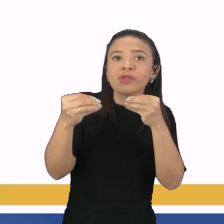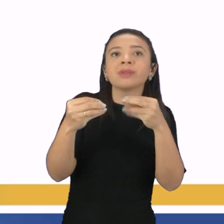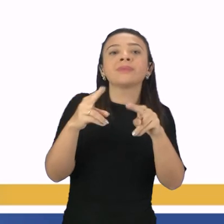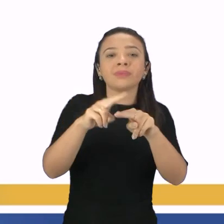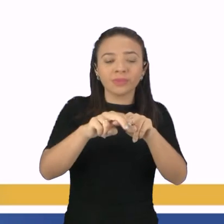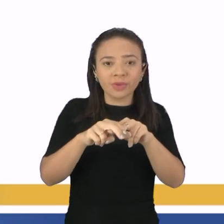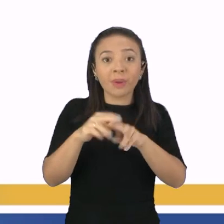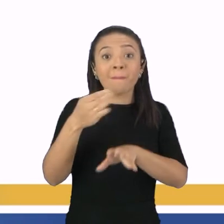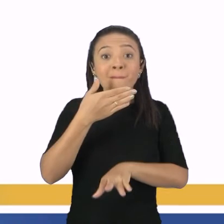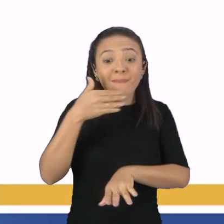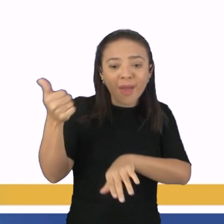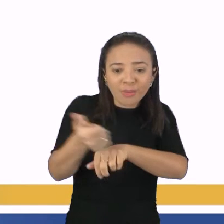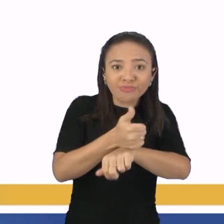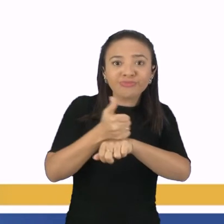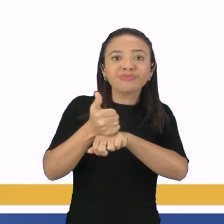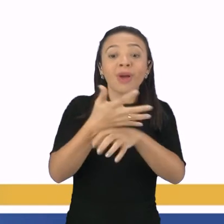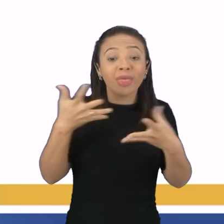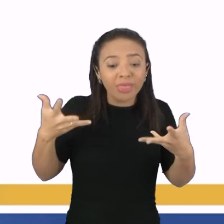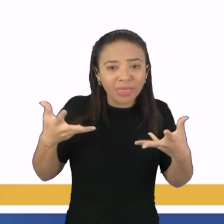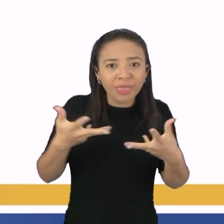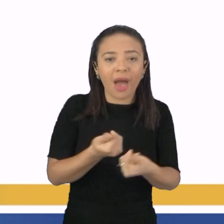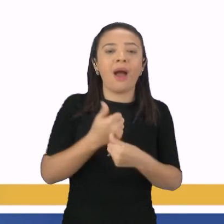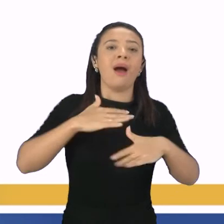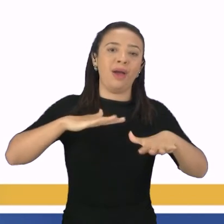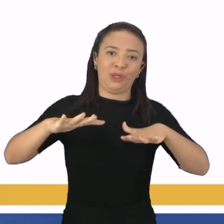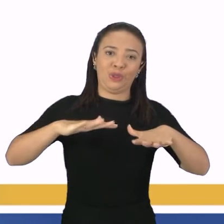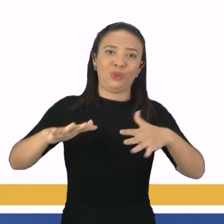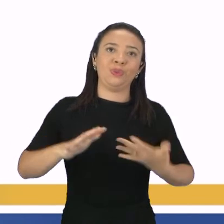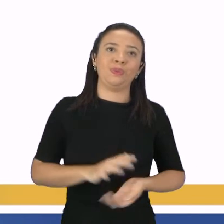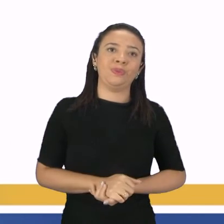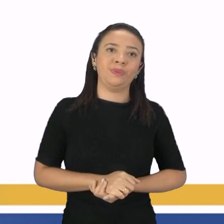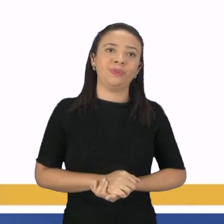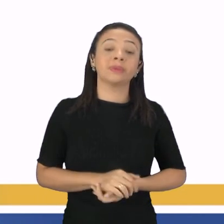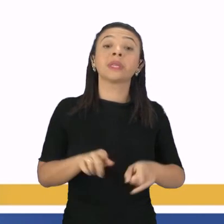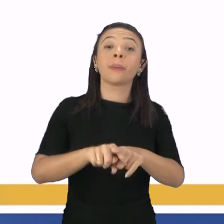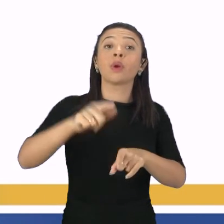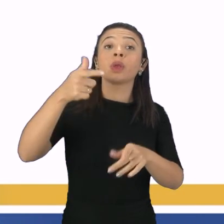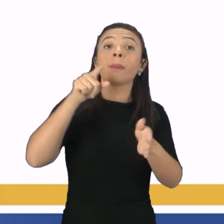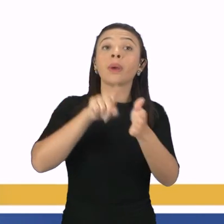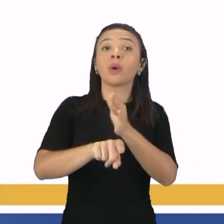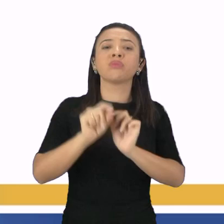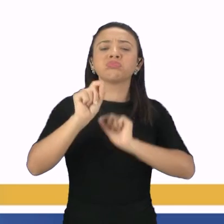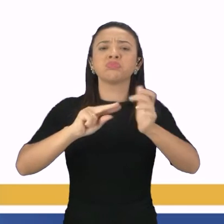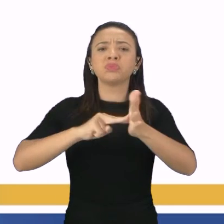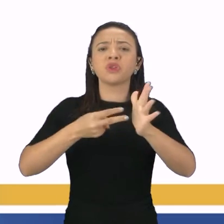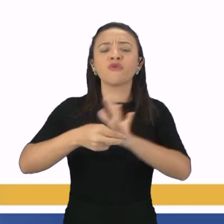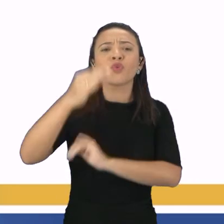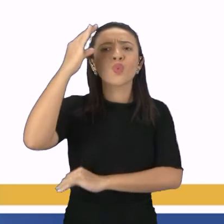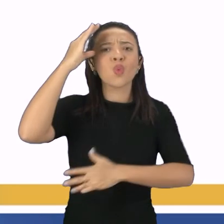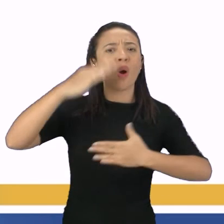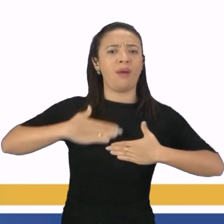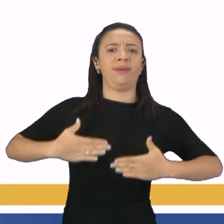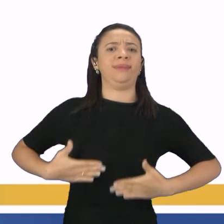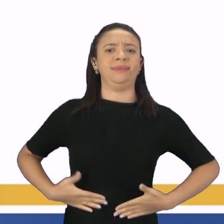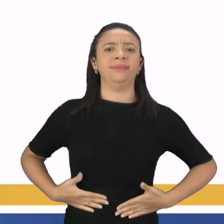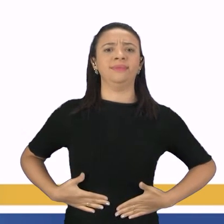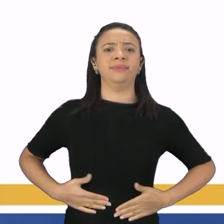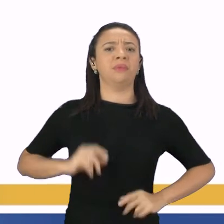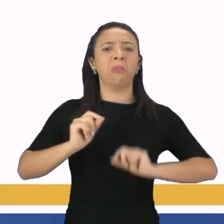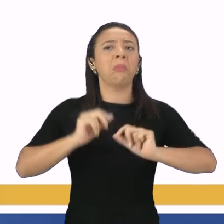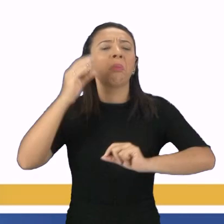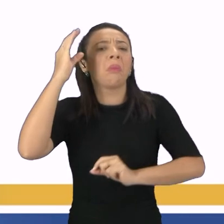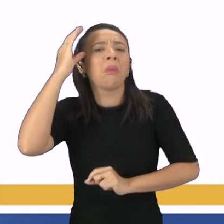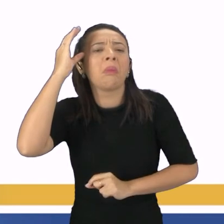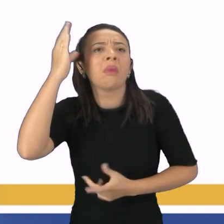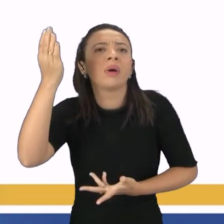aperfeiçoou os seus movimentos, né? E a outra pergunta era do que se trata a cultura corporal, né? A cultura